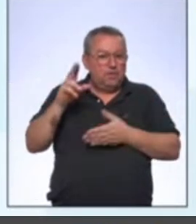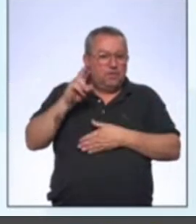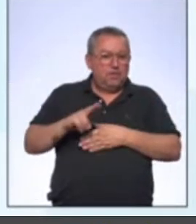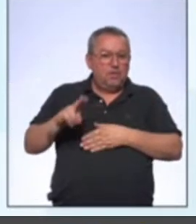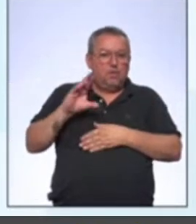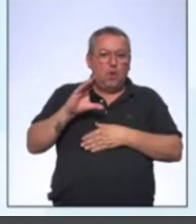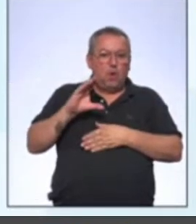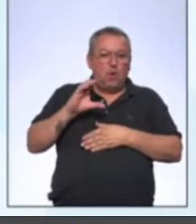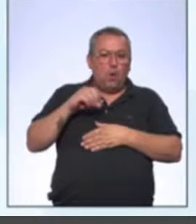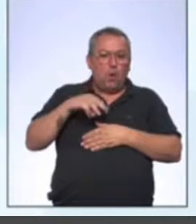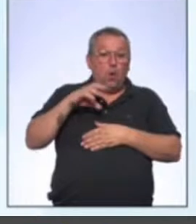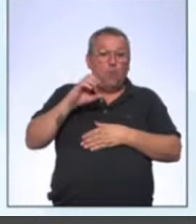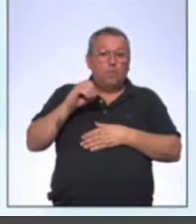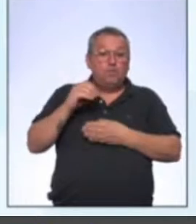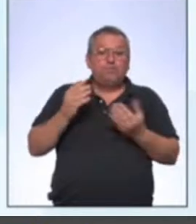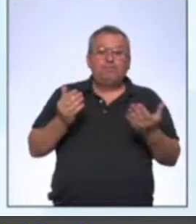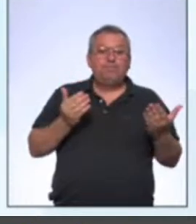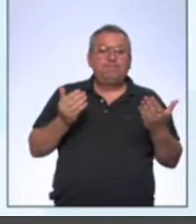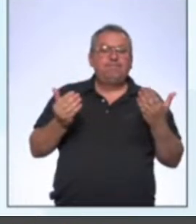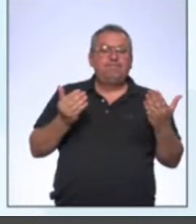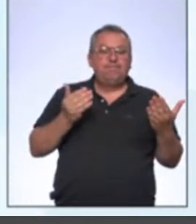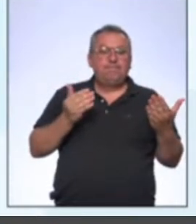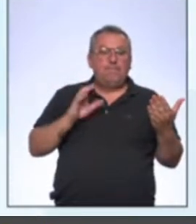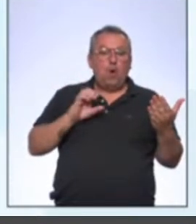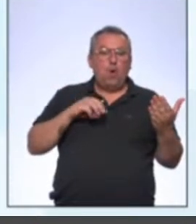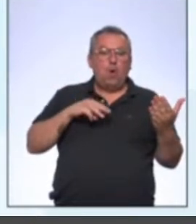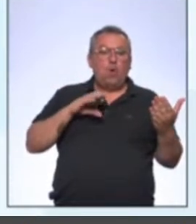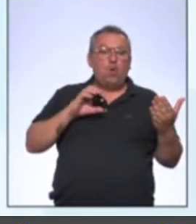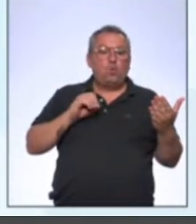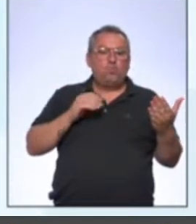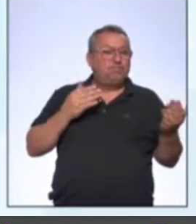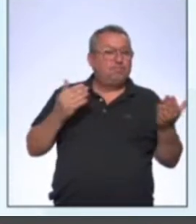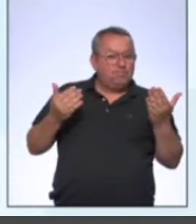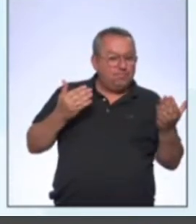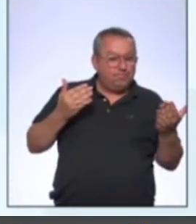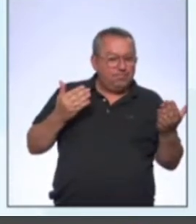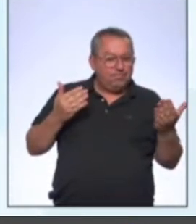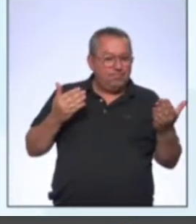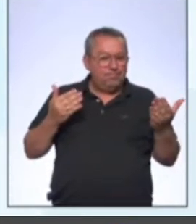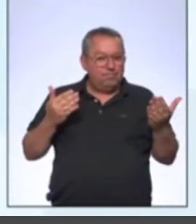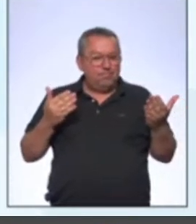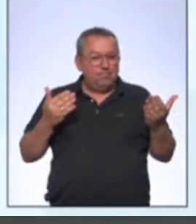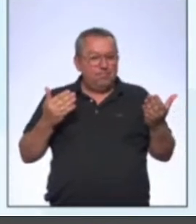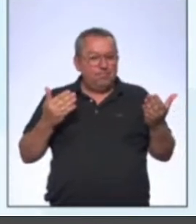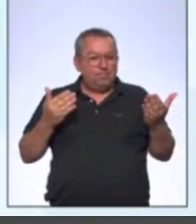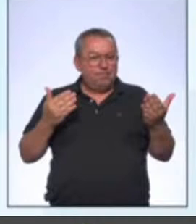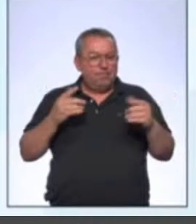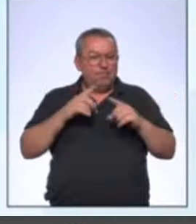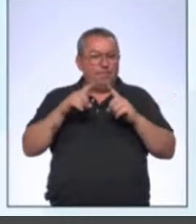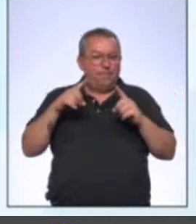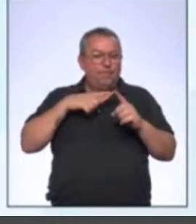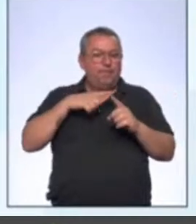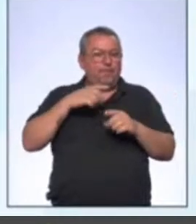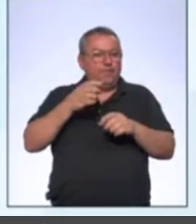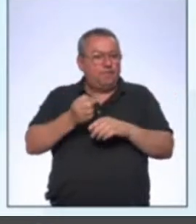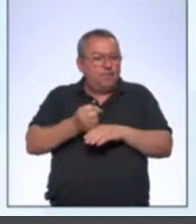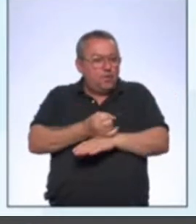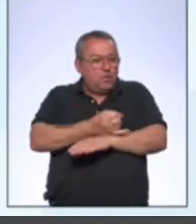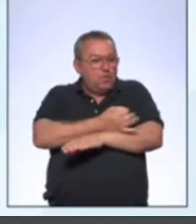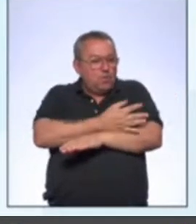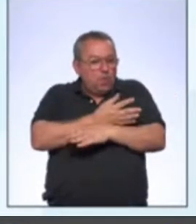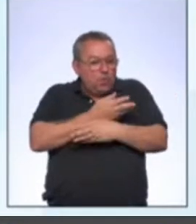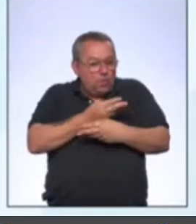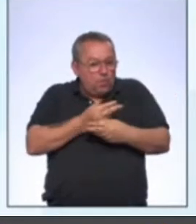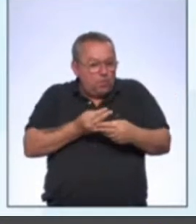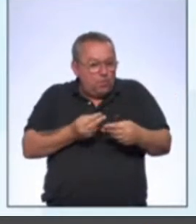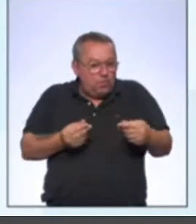como para comparar, principalmente. Então não é compara seu estágio, né, seu estado emocional.